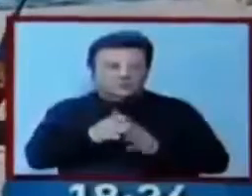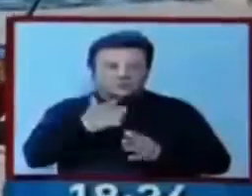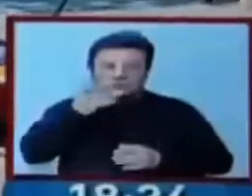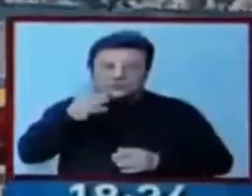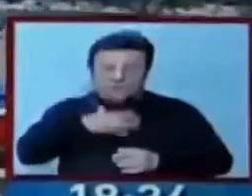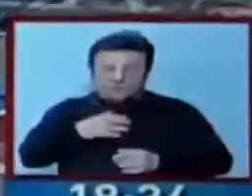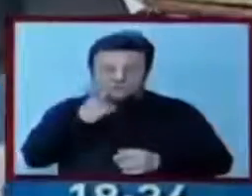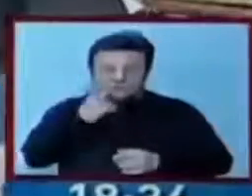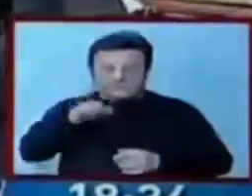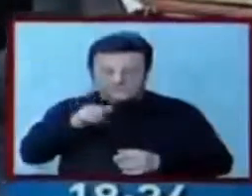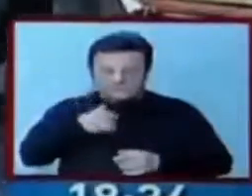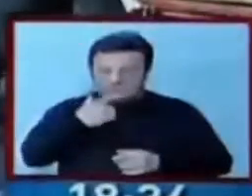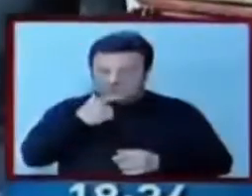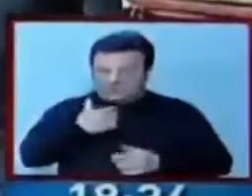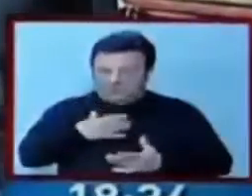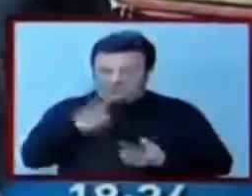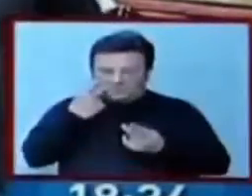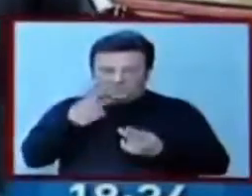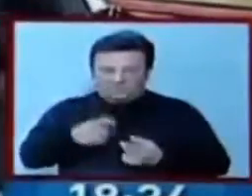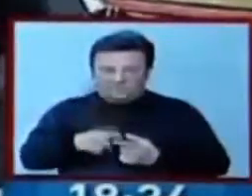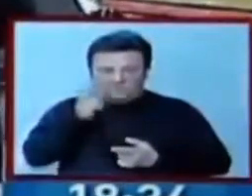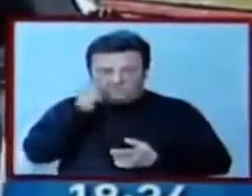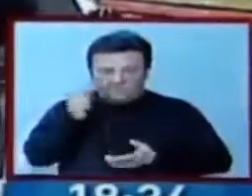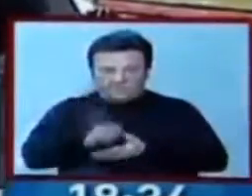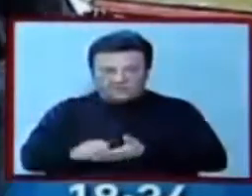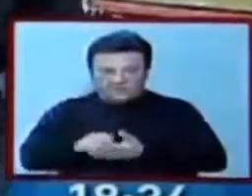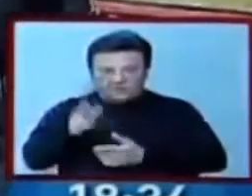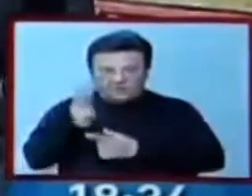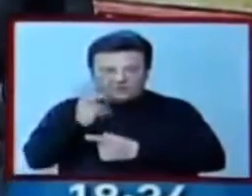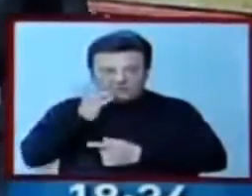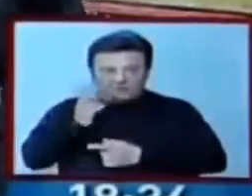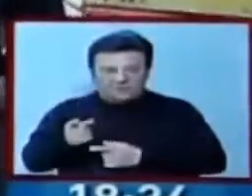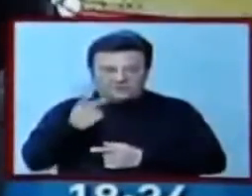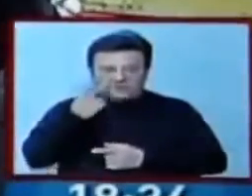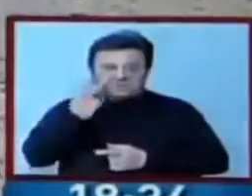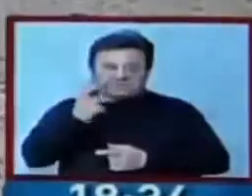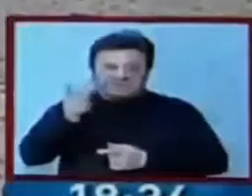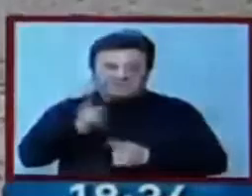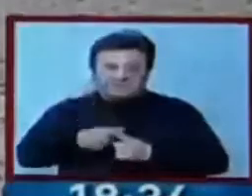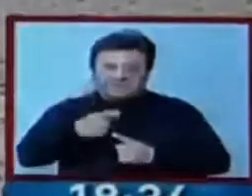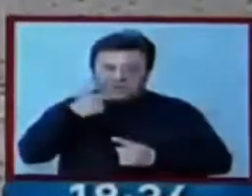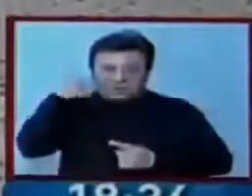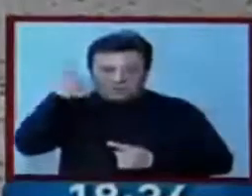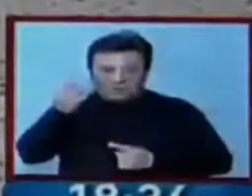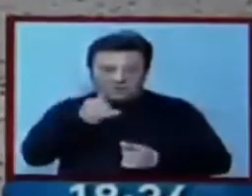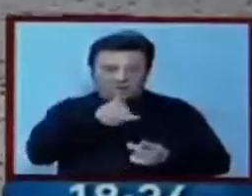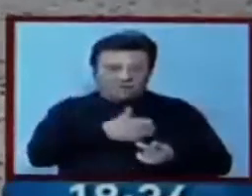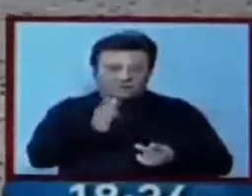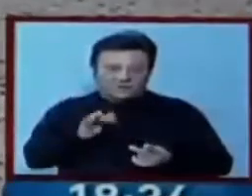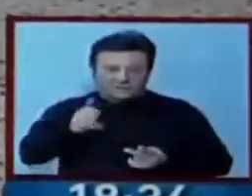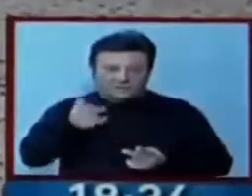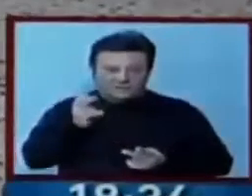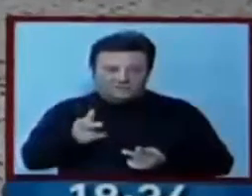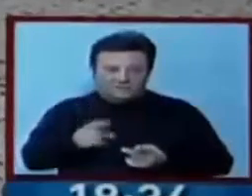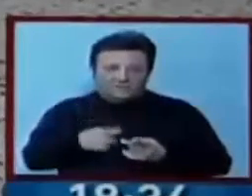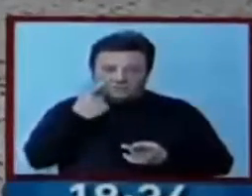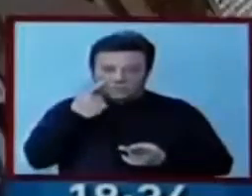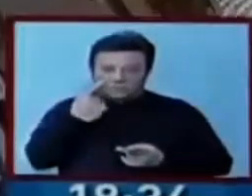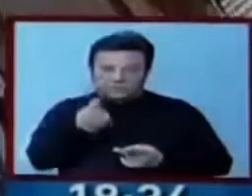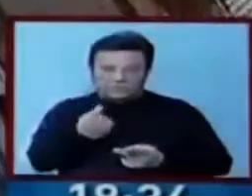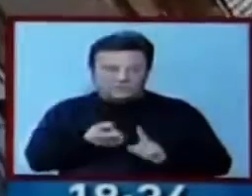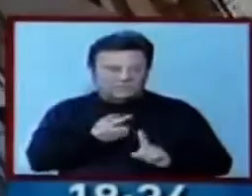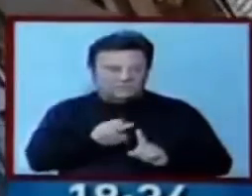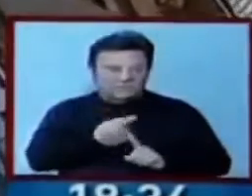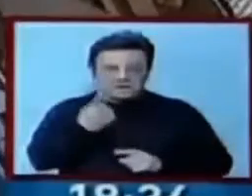like it. British people like it. Carl é escritor e artista plástico. Vive entre Londres e o Algarve há 25 anos. Conhece cada